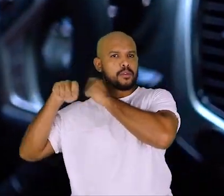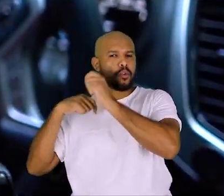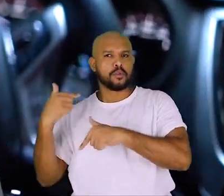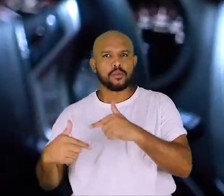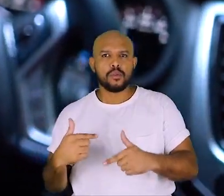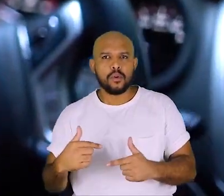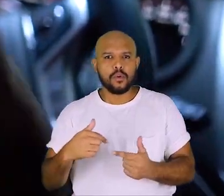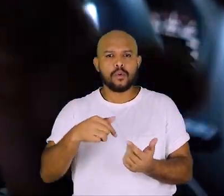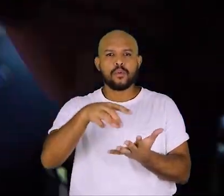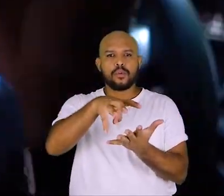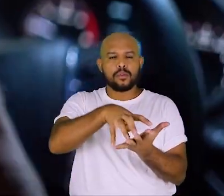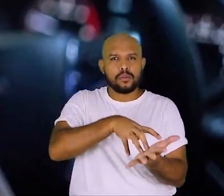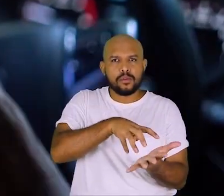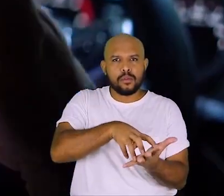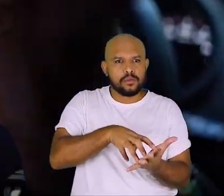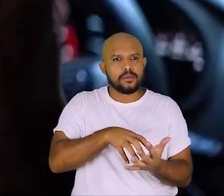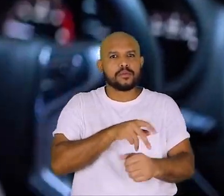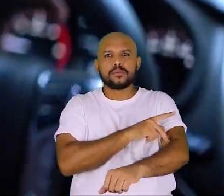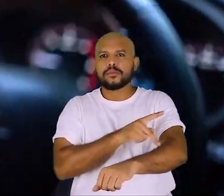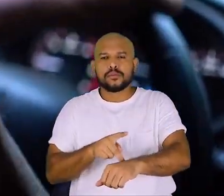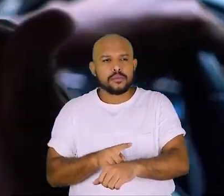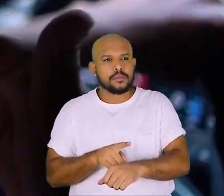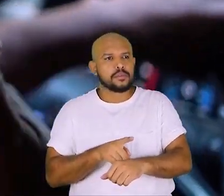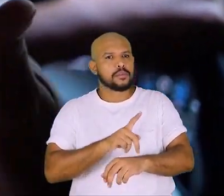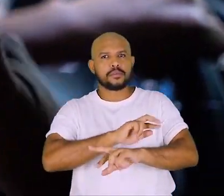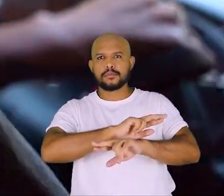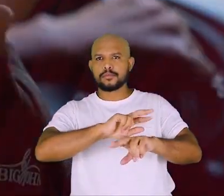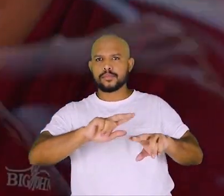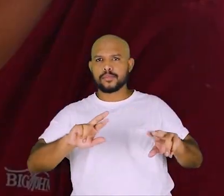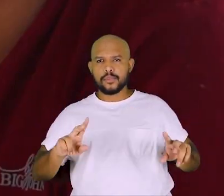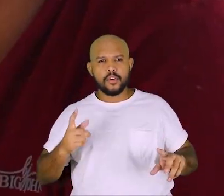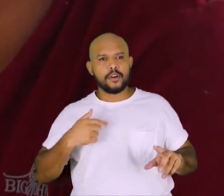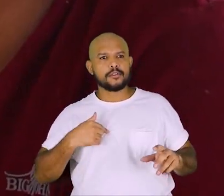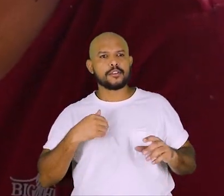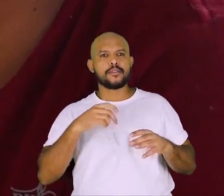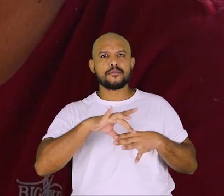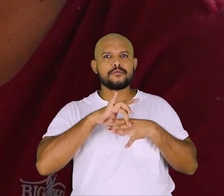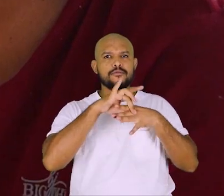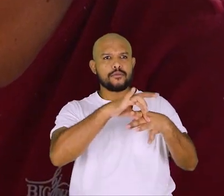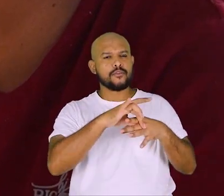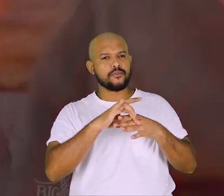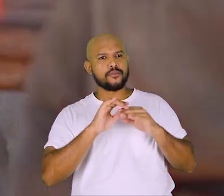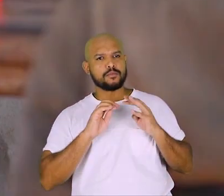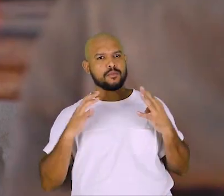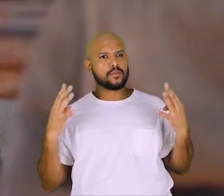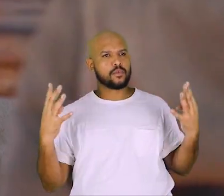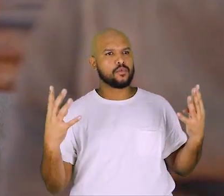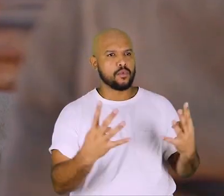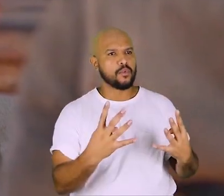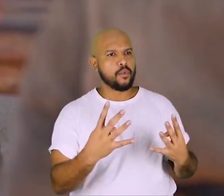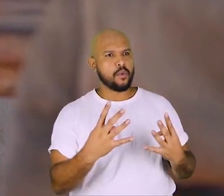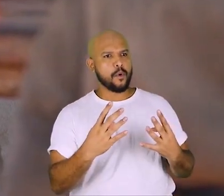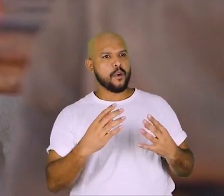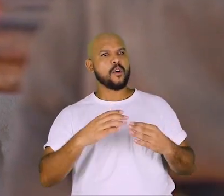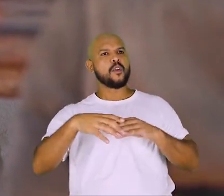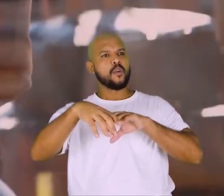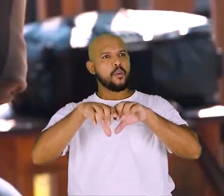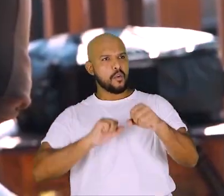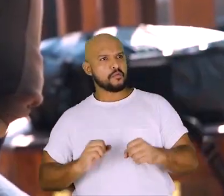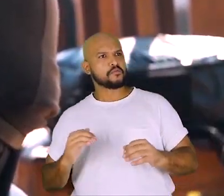agrônomo, pedagogo, enfim. Quero estar tá cercado de as minhas